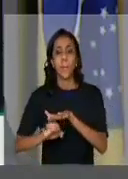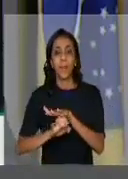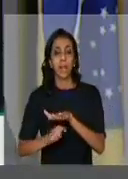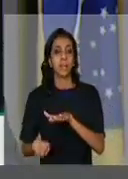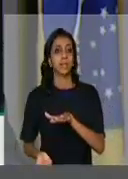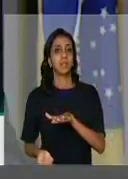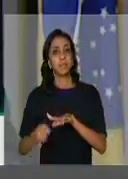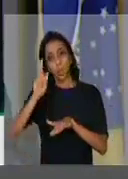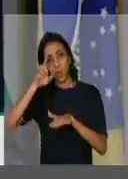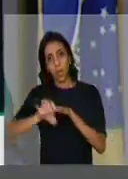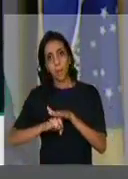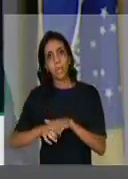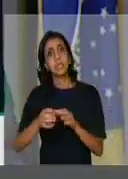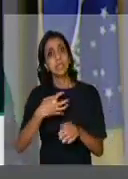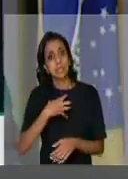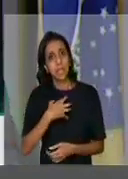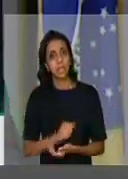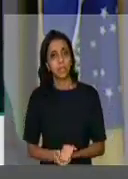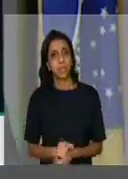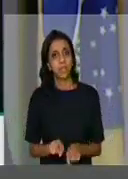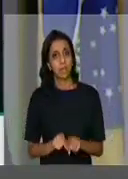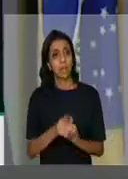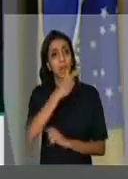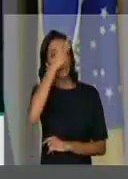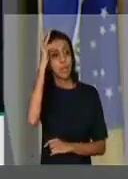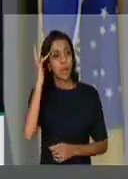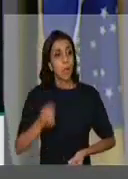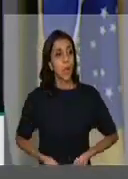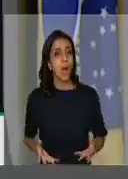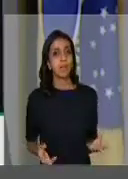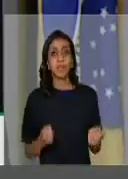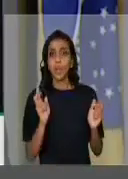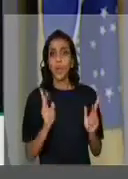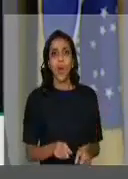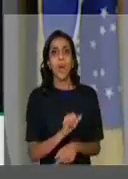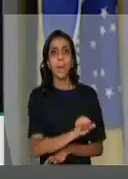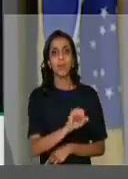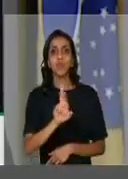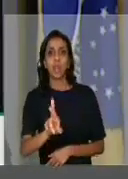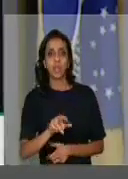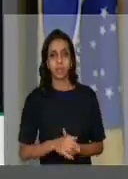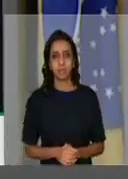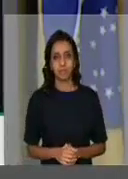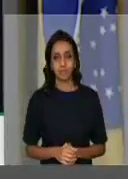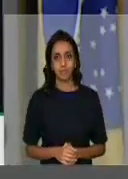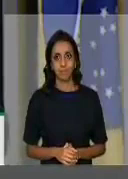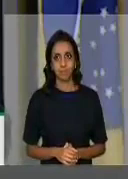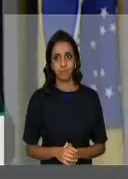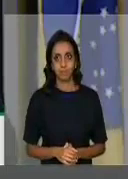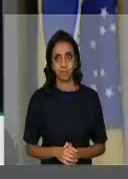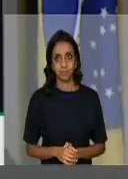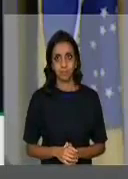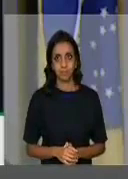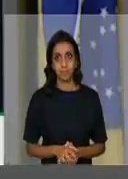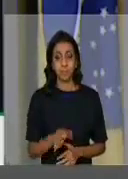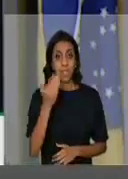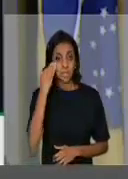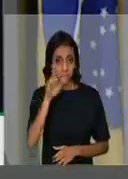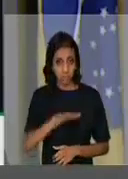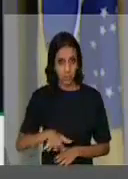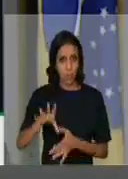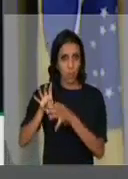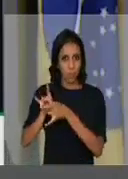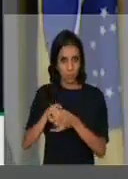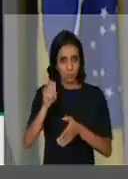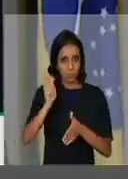ela vai para o preço. A Previdência do empregado é como o imposto de renda. Nesta concepção